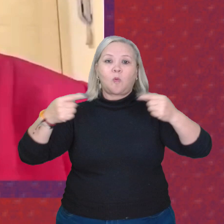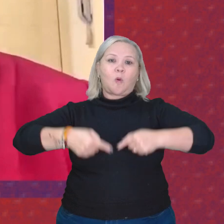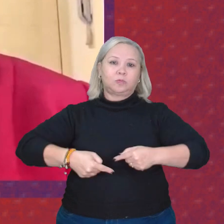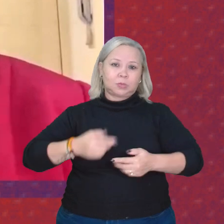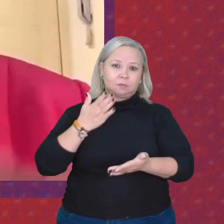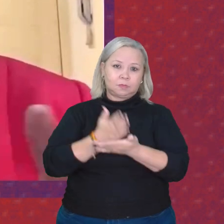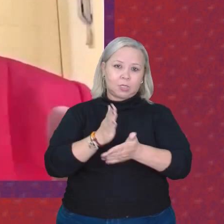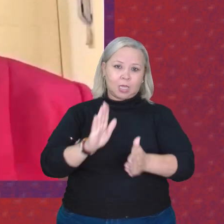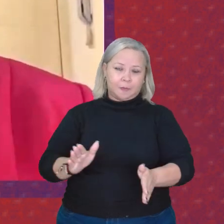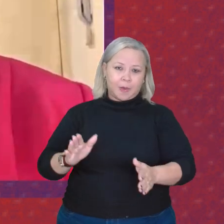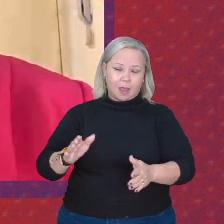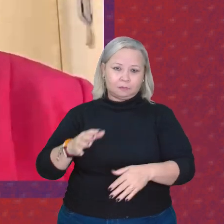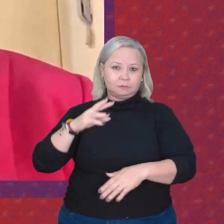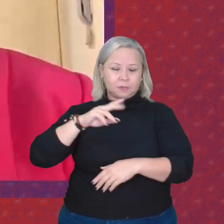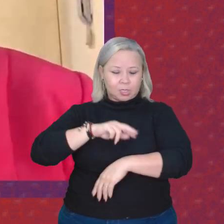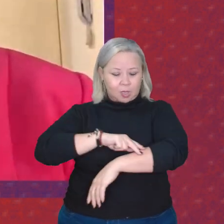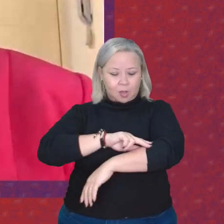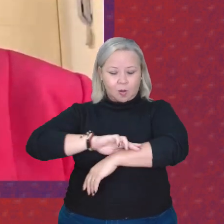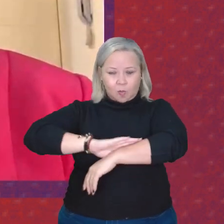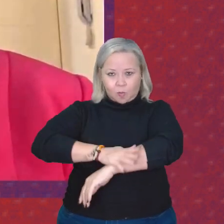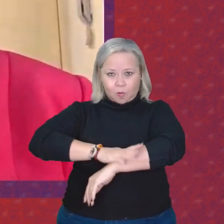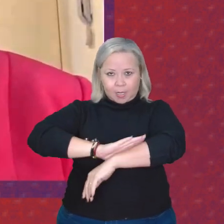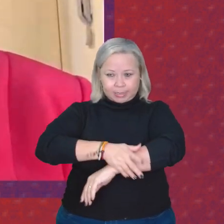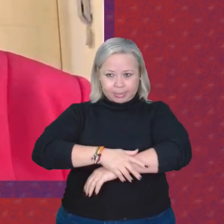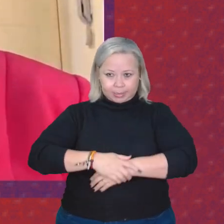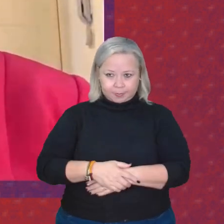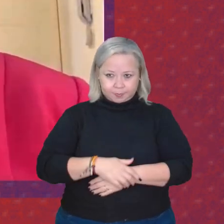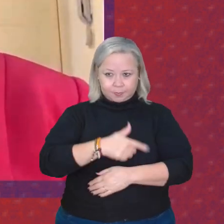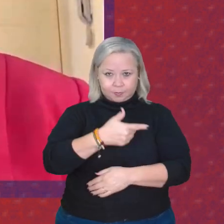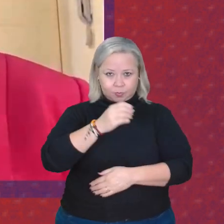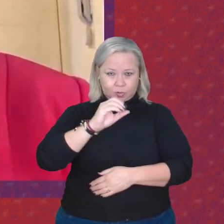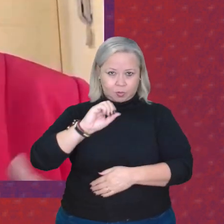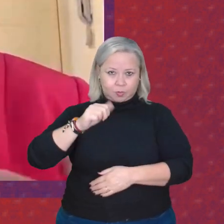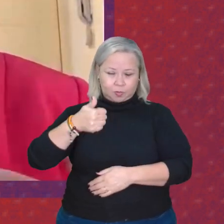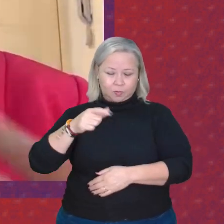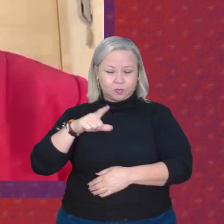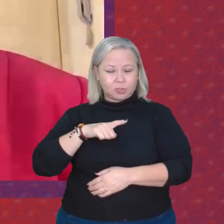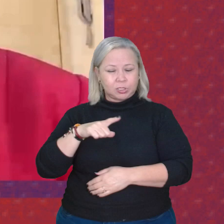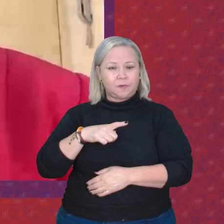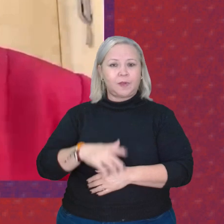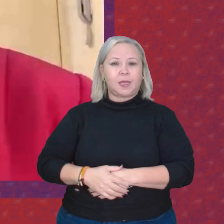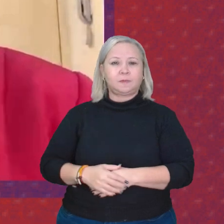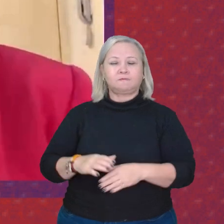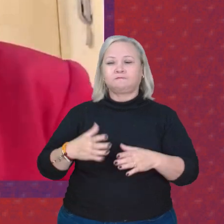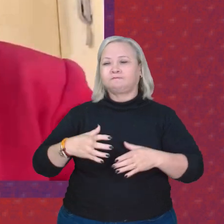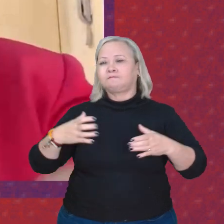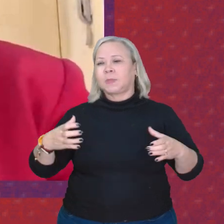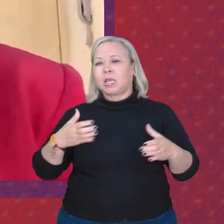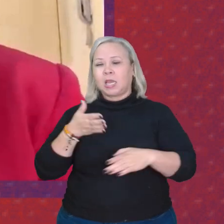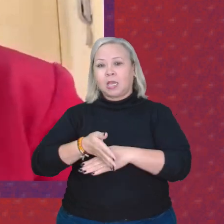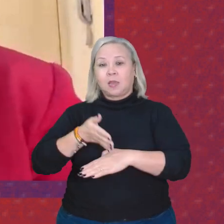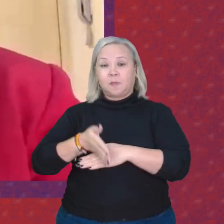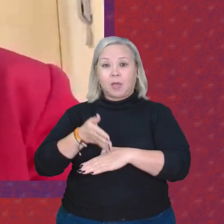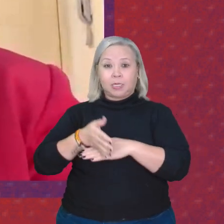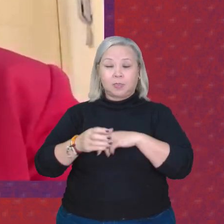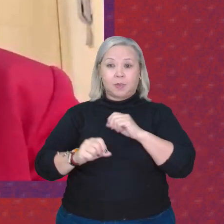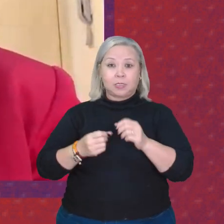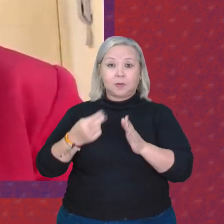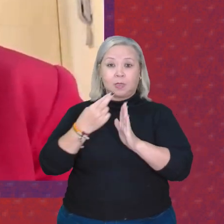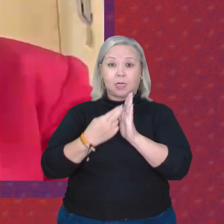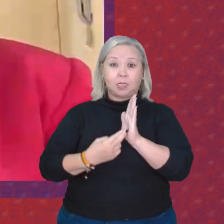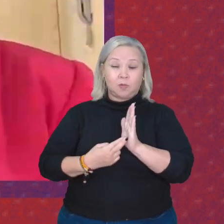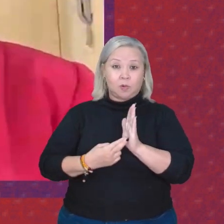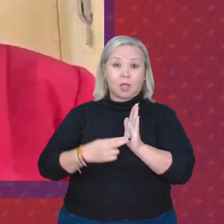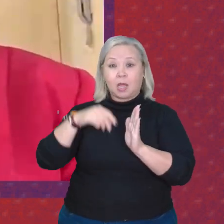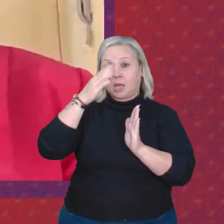da ONU, em Durban, em 2001, nós tivemos uma grande participação, inclusive a relatora foi